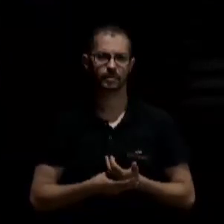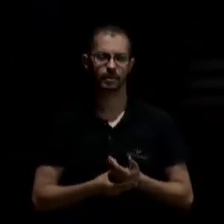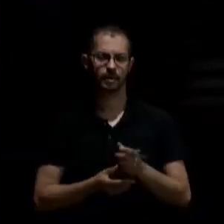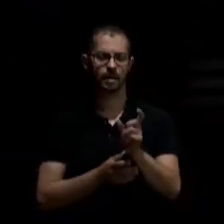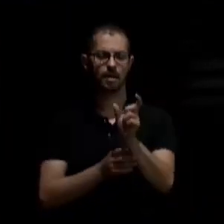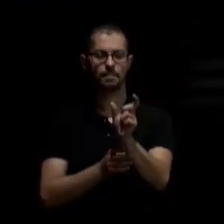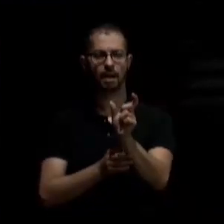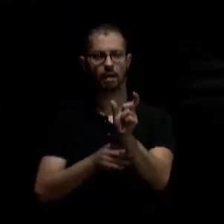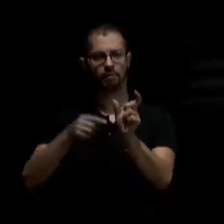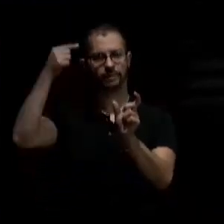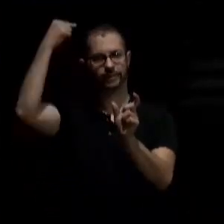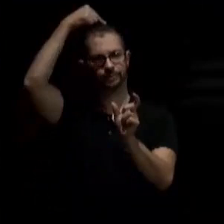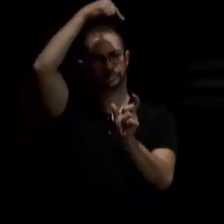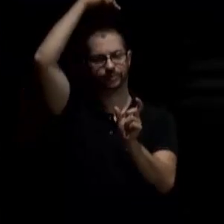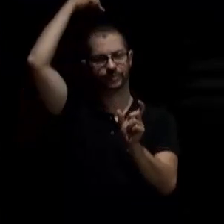santifica